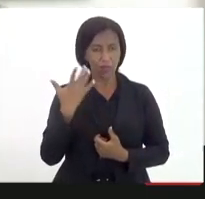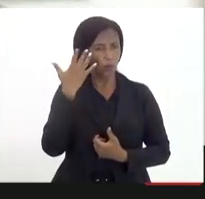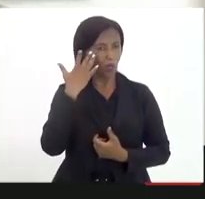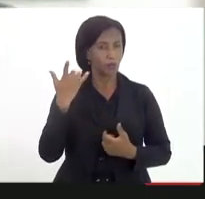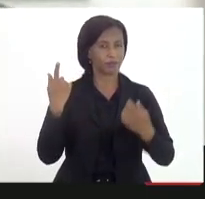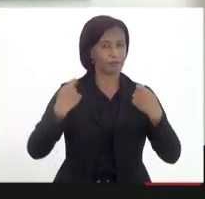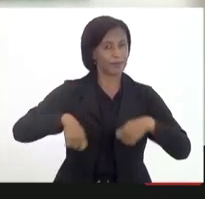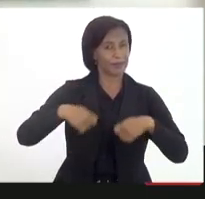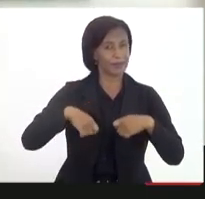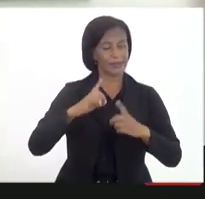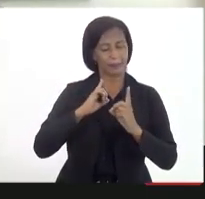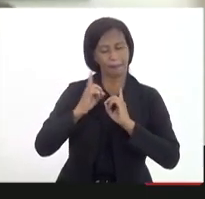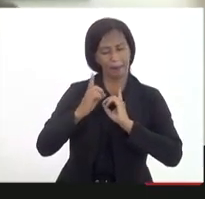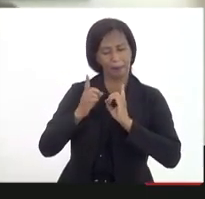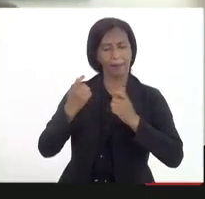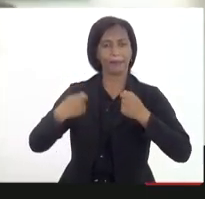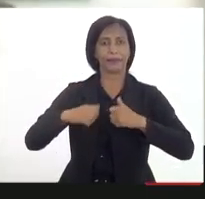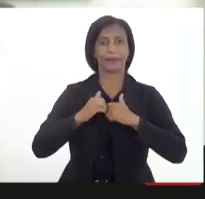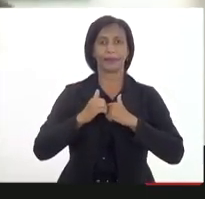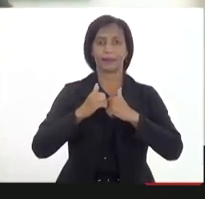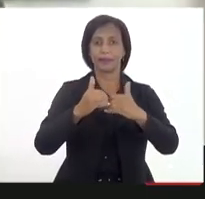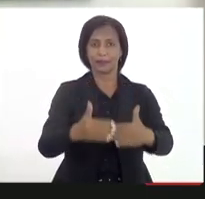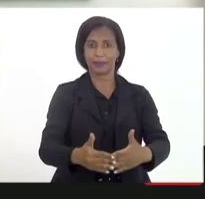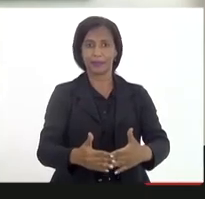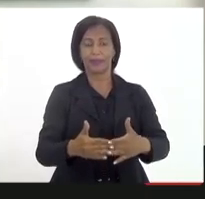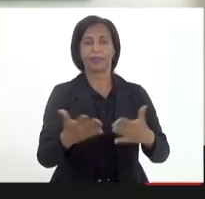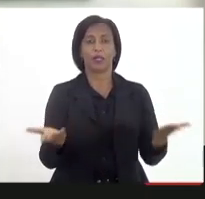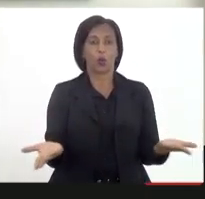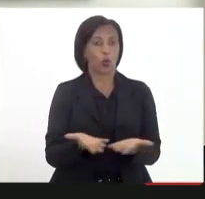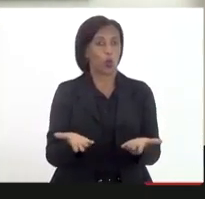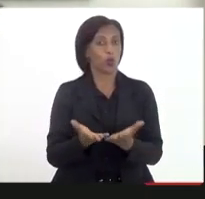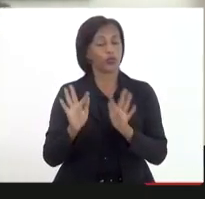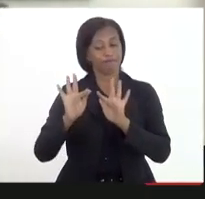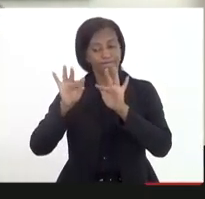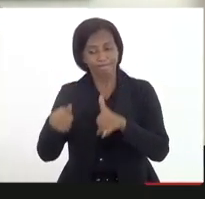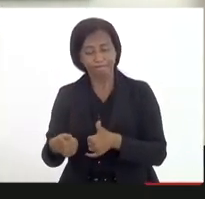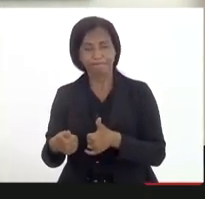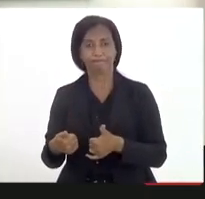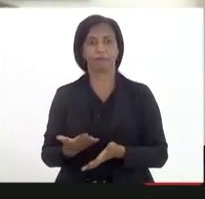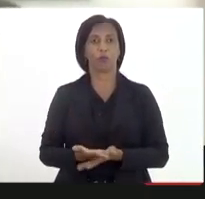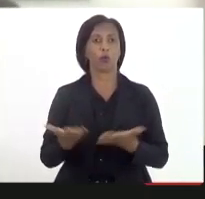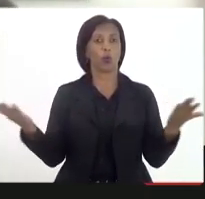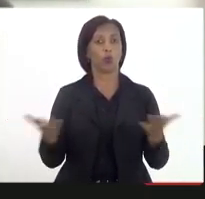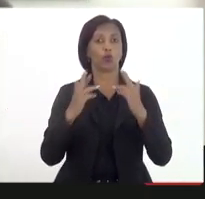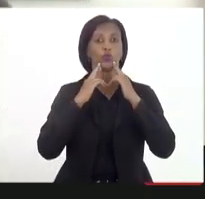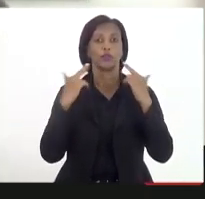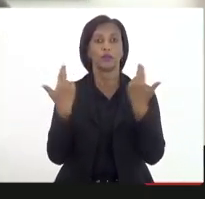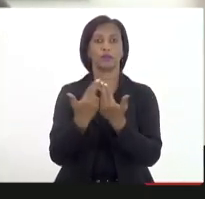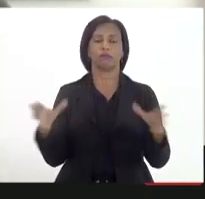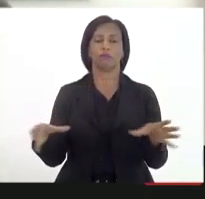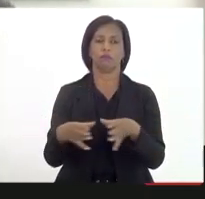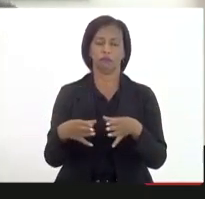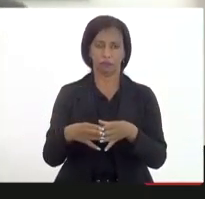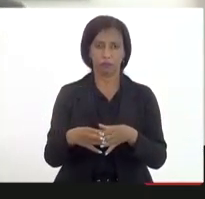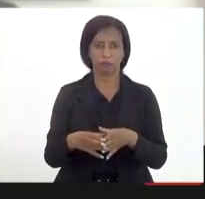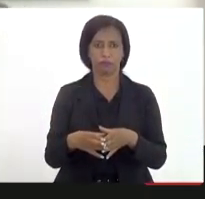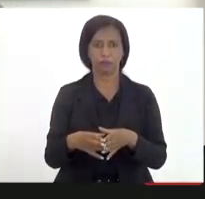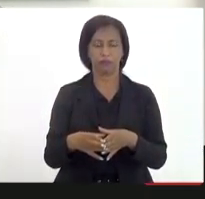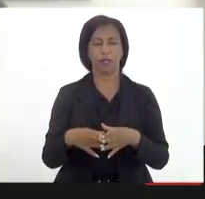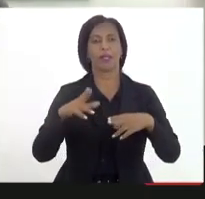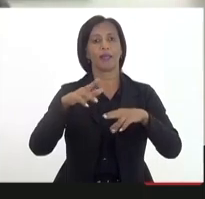necessária que ela seja iniciada esgotada é preliminarmente aqui no âmbito dessa comissão Então